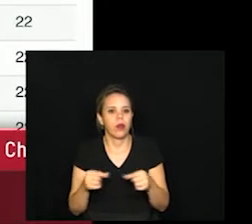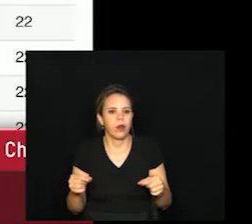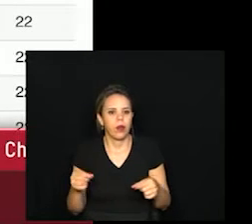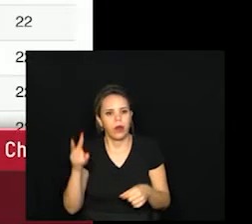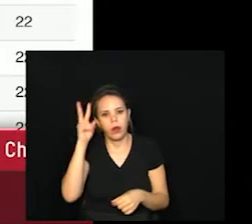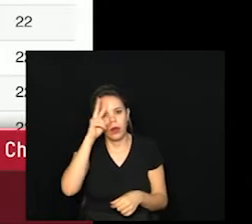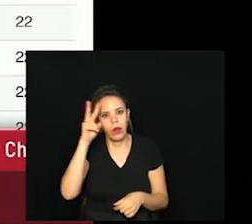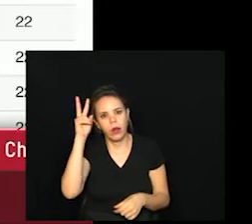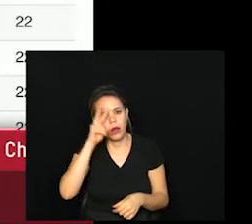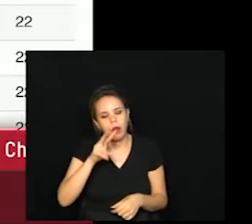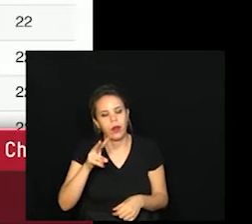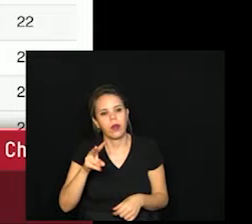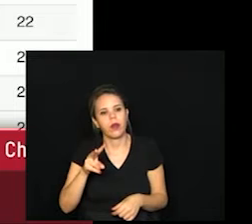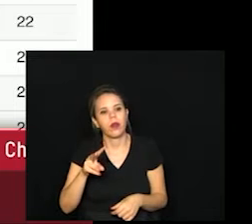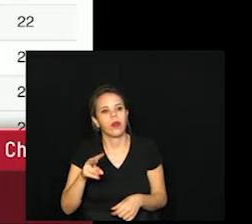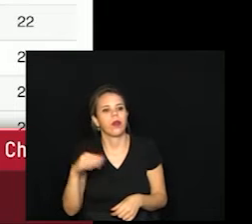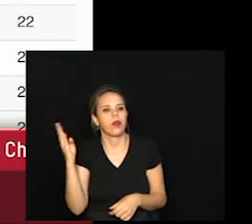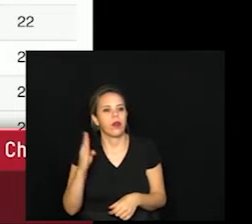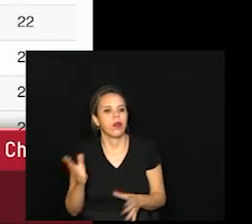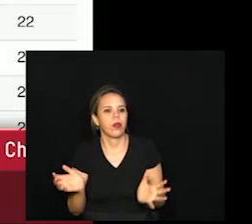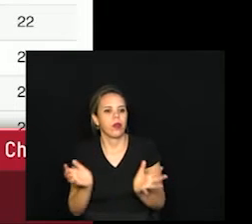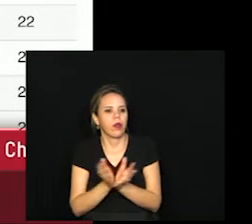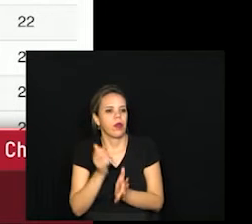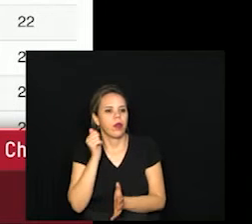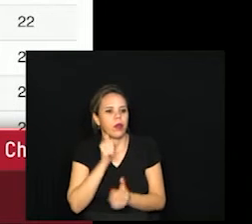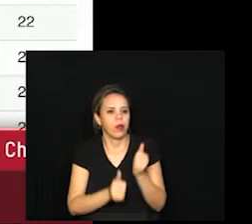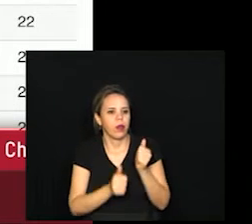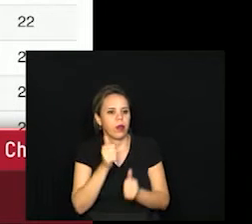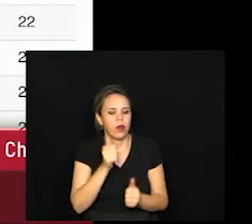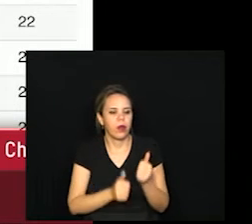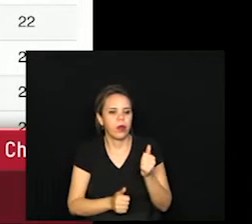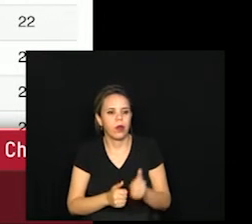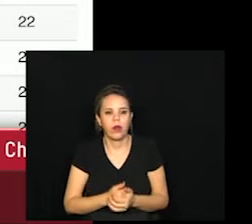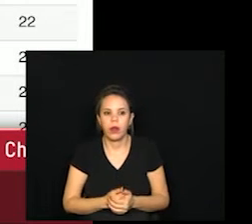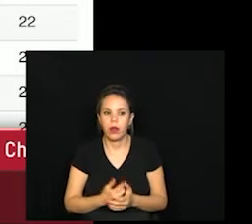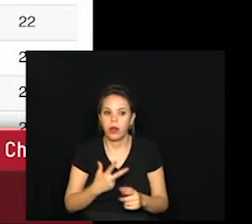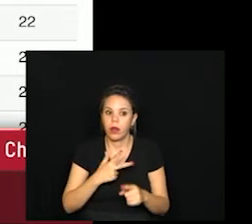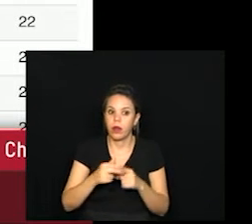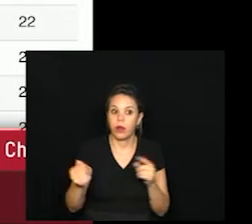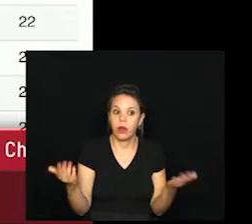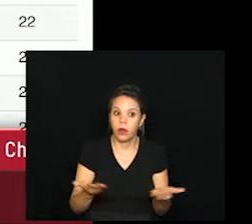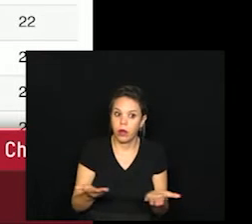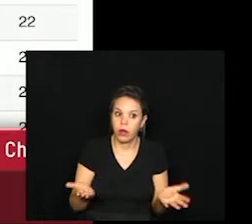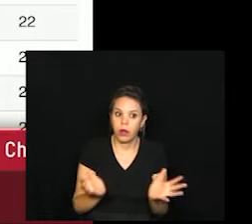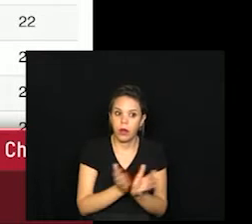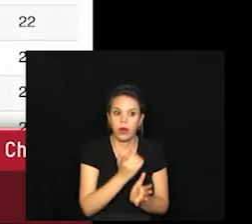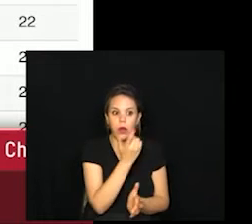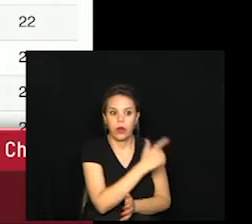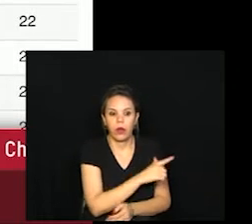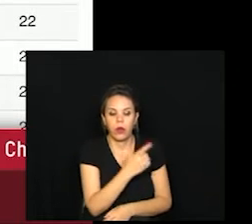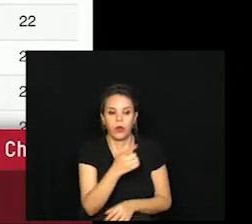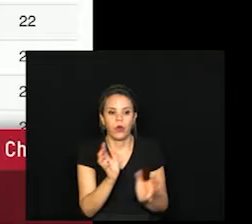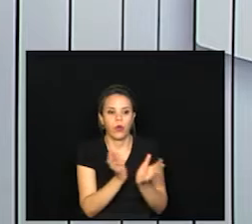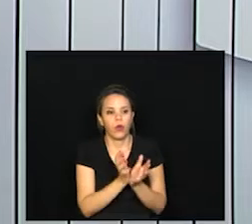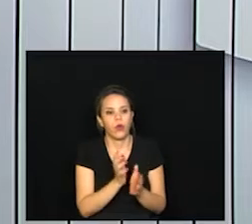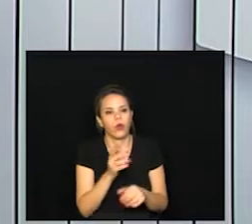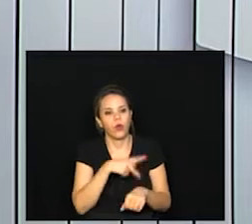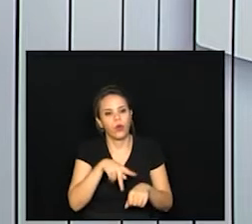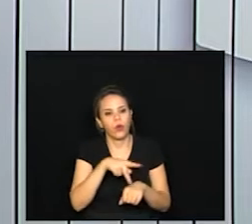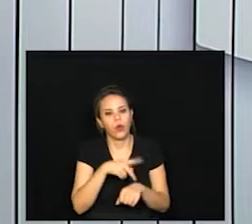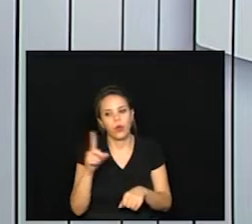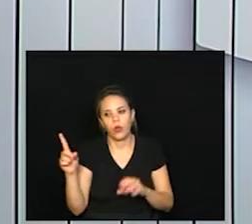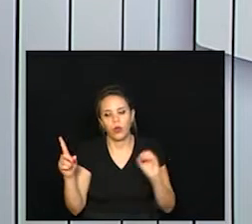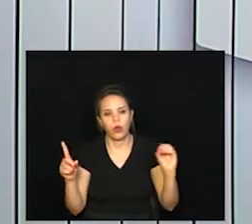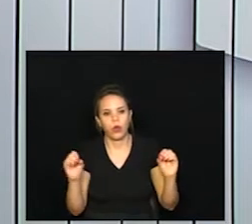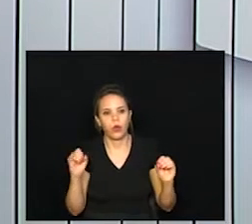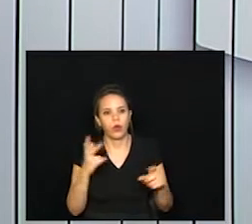Lembrando, Seleção Brasileira Feminina de Futebol venceu hoje a equipe da Zâmbia por 1-0. Com isso,